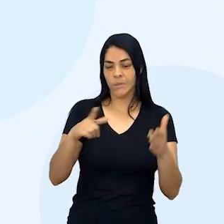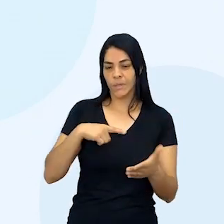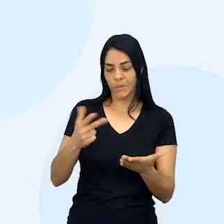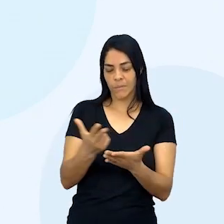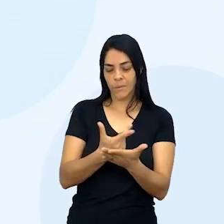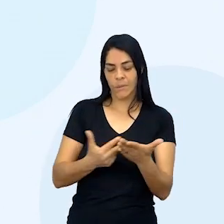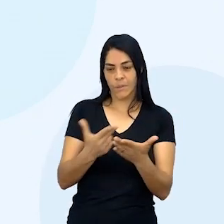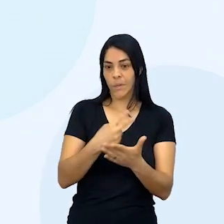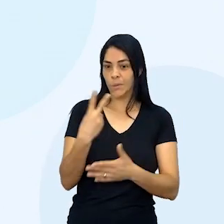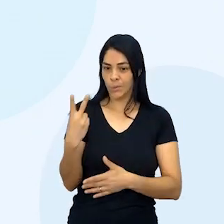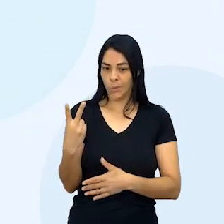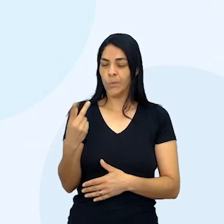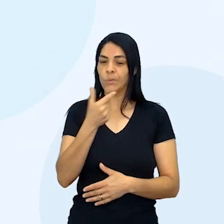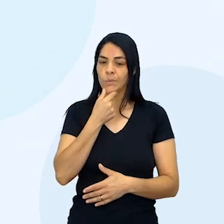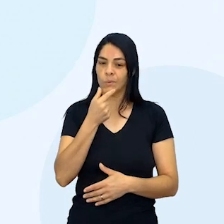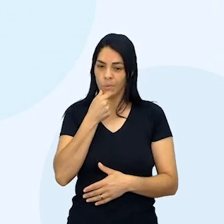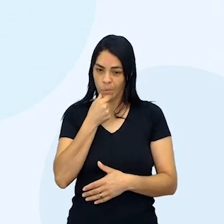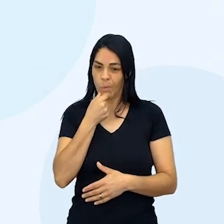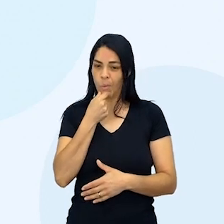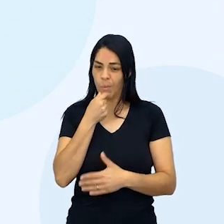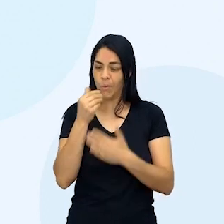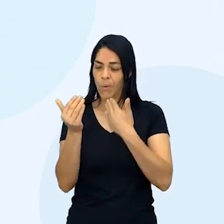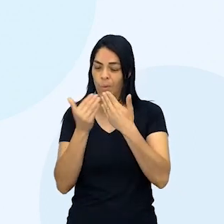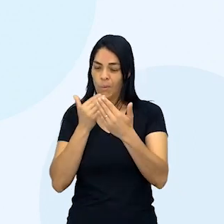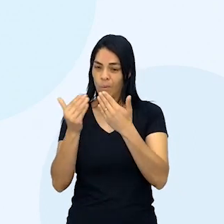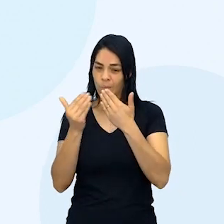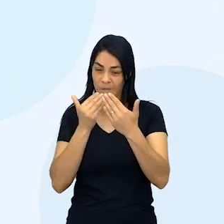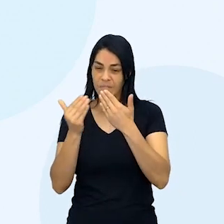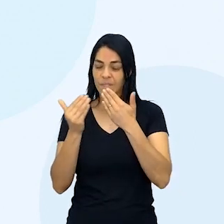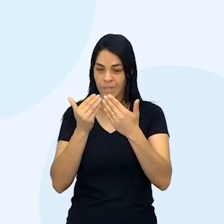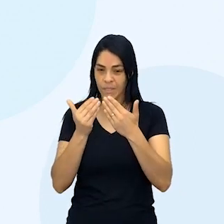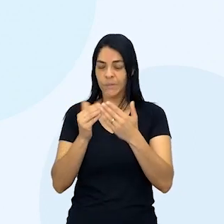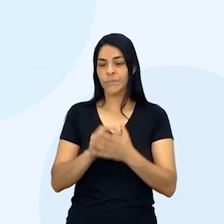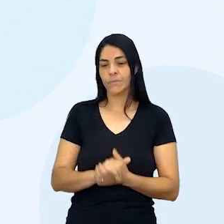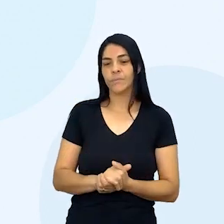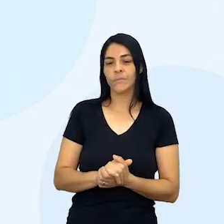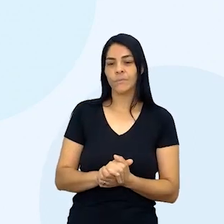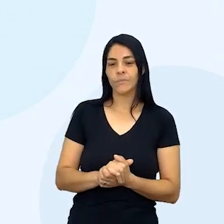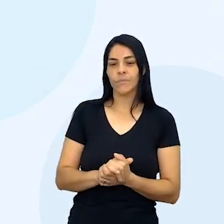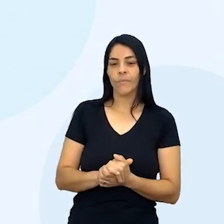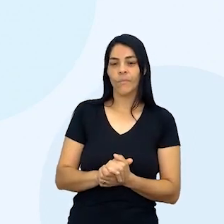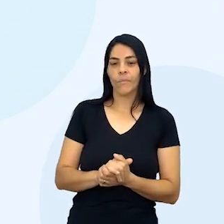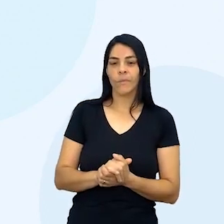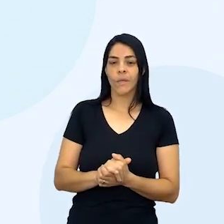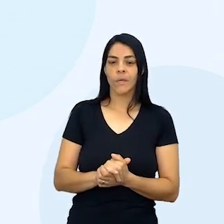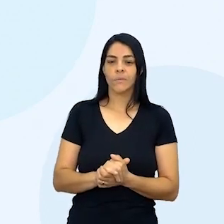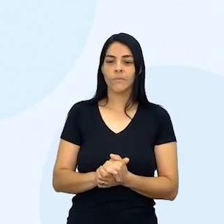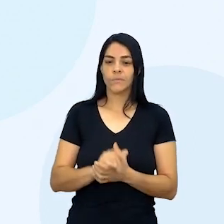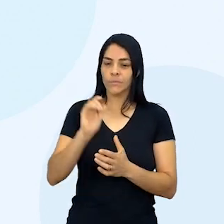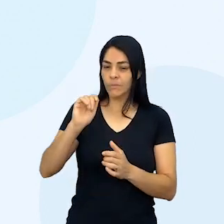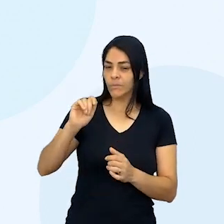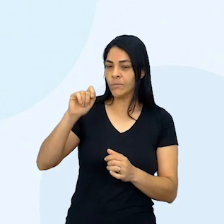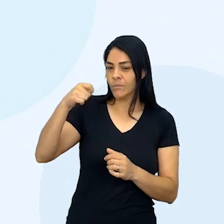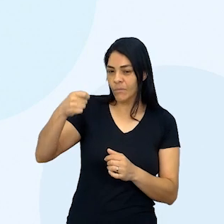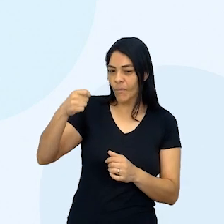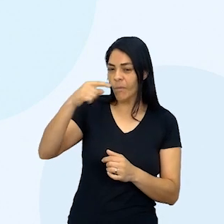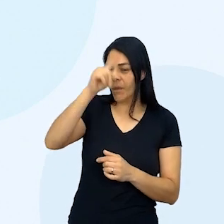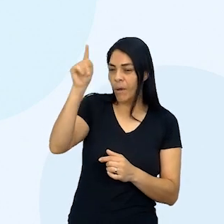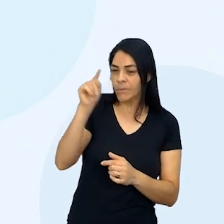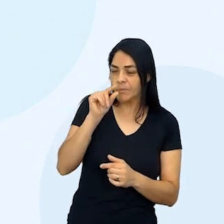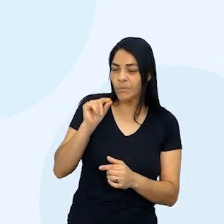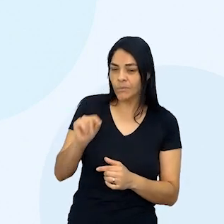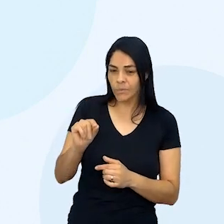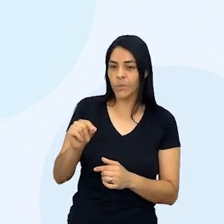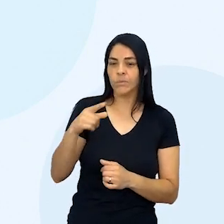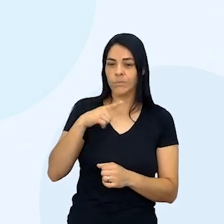2 homenzinhos, né, com uma caixa de conversa, um balãozinho de conversa, né, mais retangular, com um sinal de interrogação no meio, né,